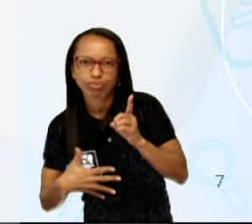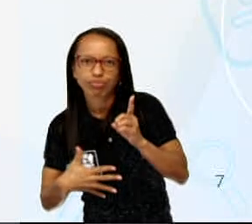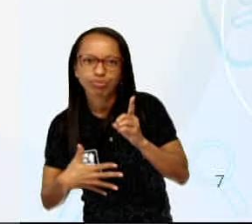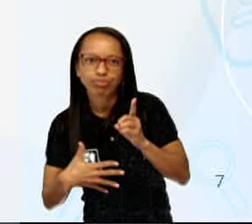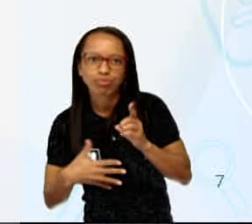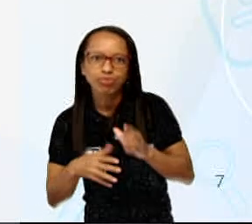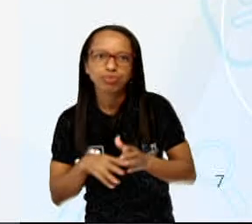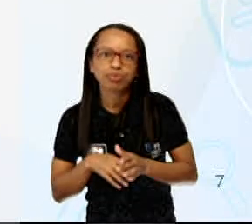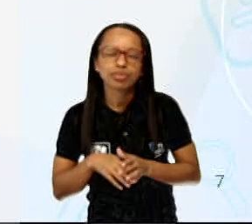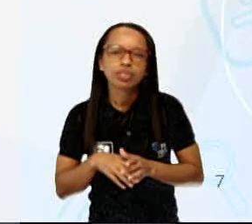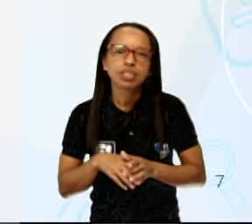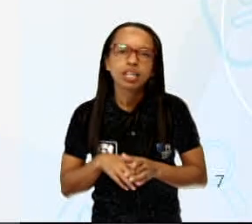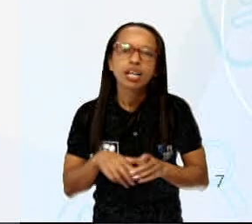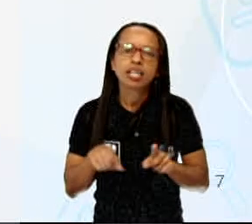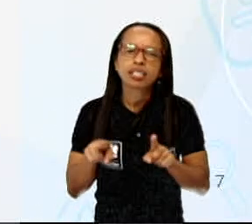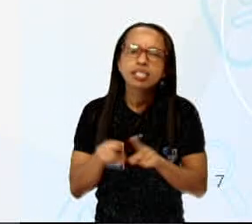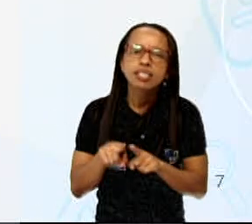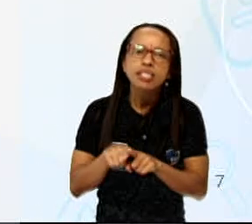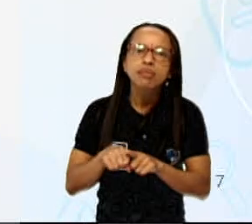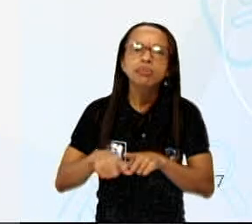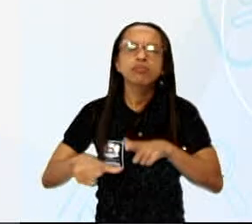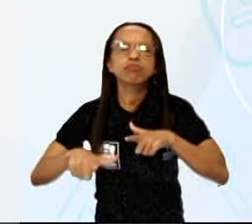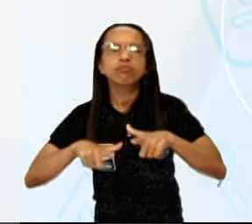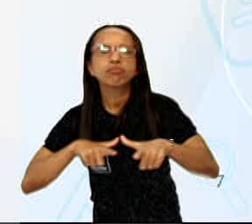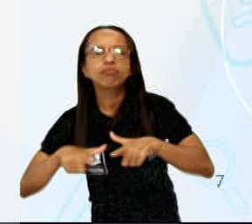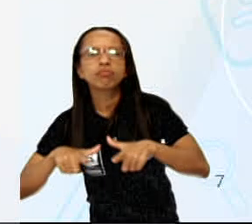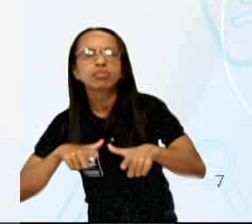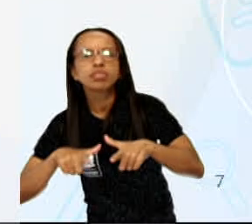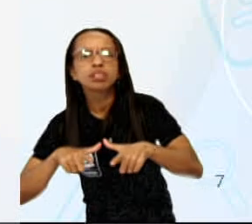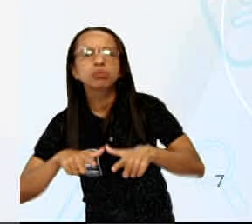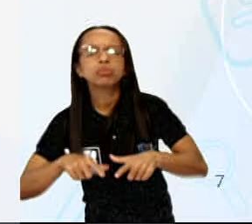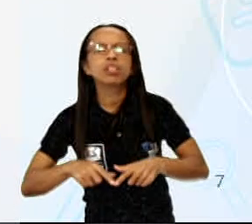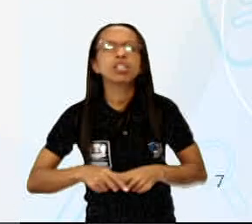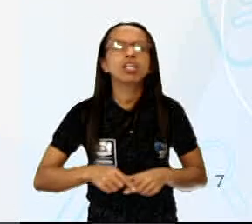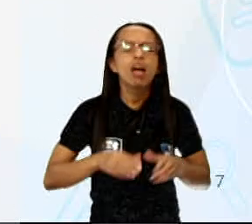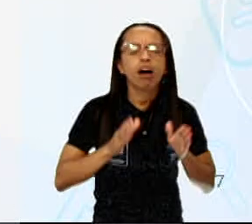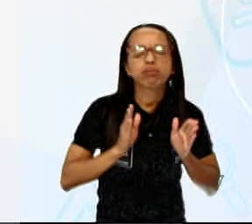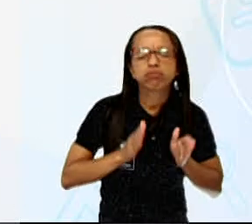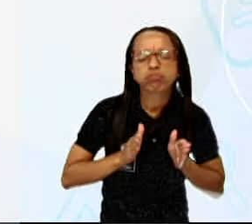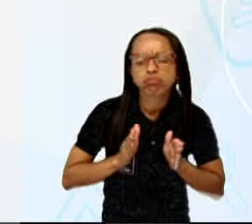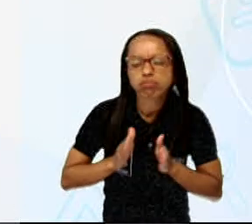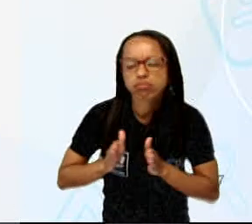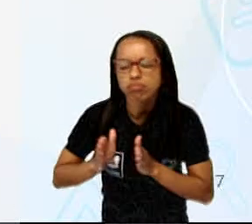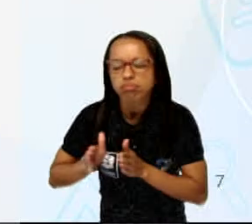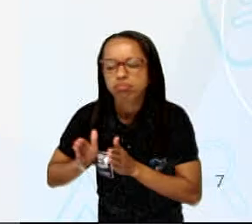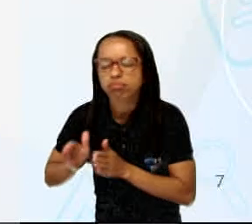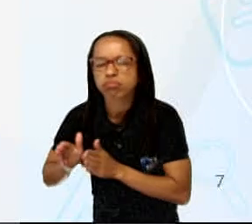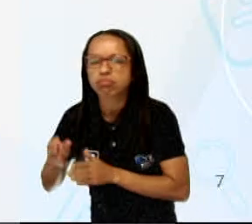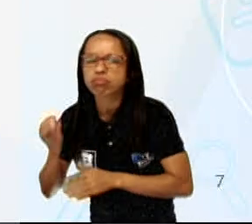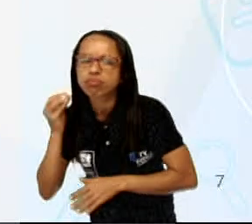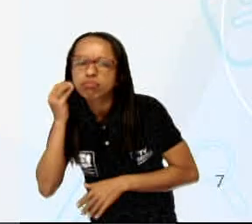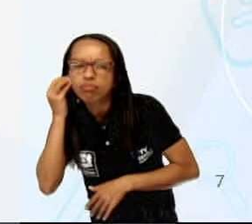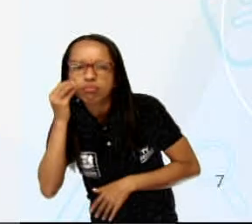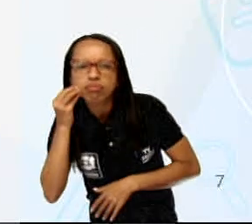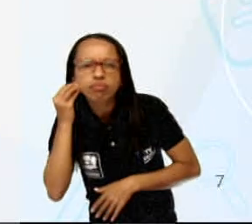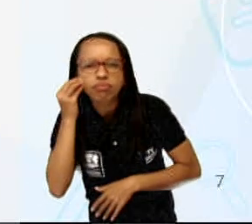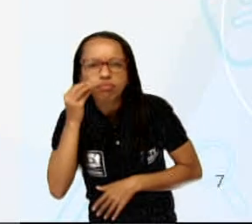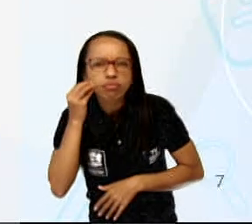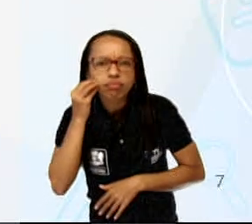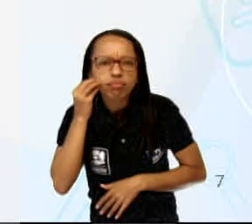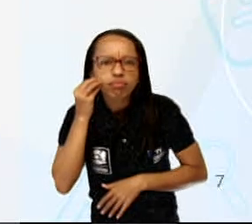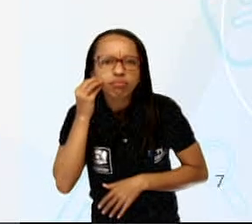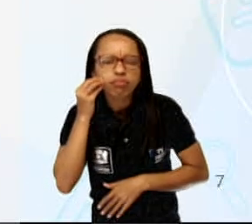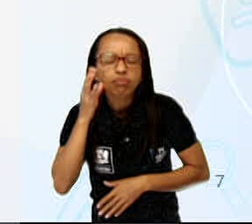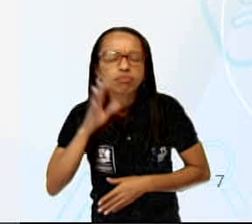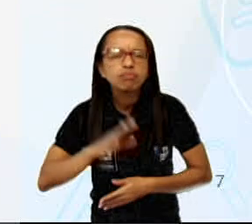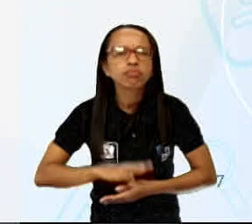trabalhar retratos, fragmentos de nossas experiências, ou de experiências que a gente